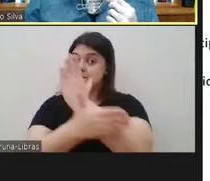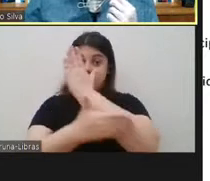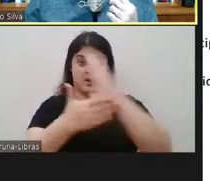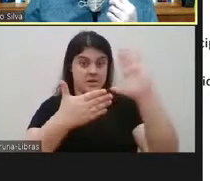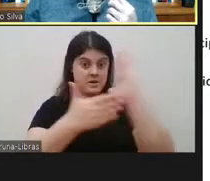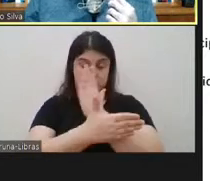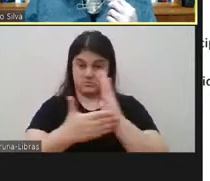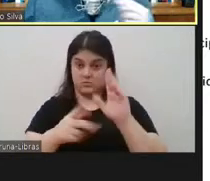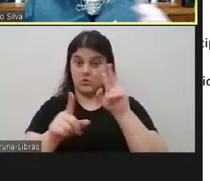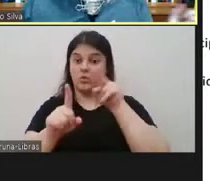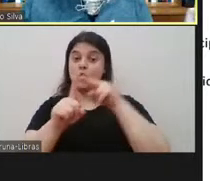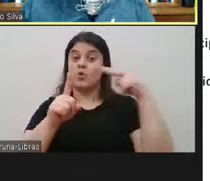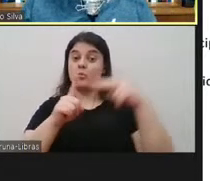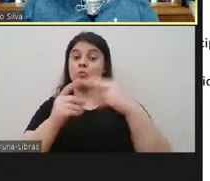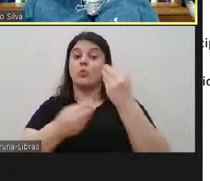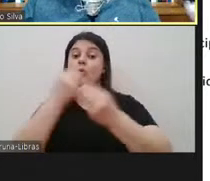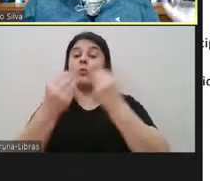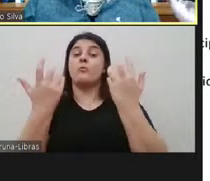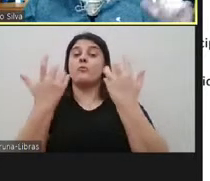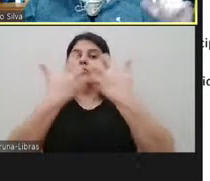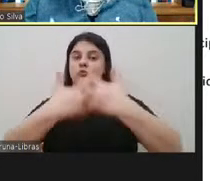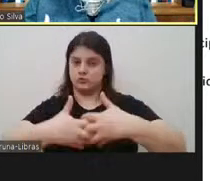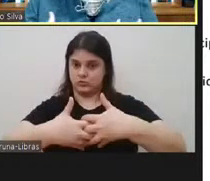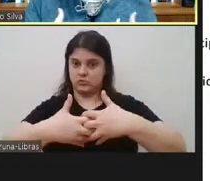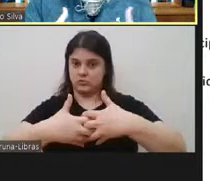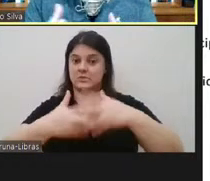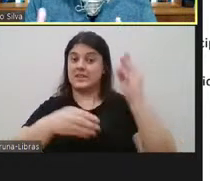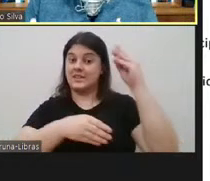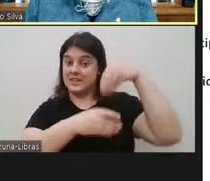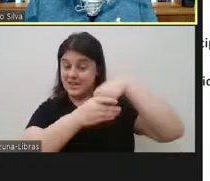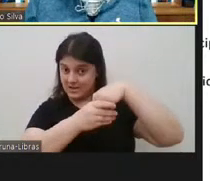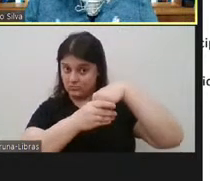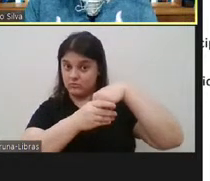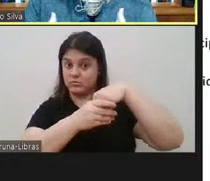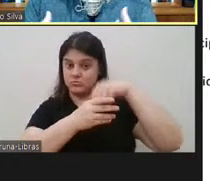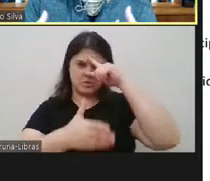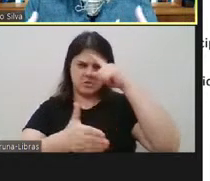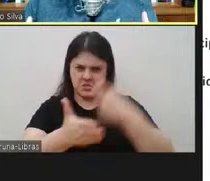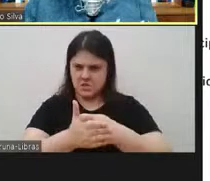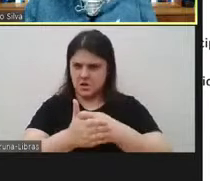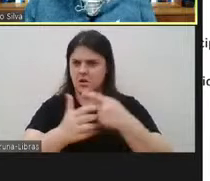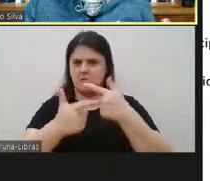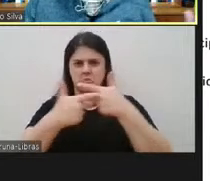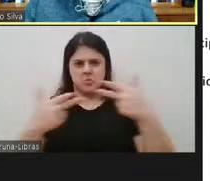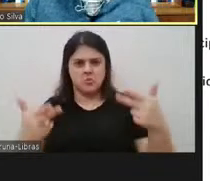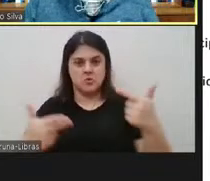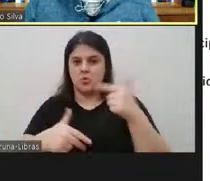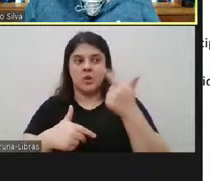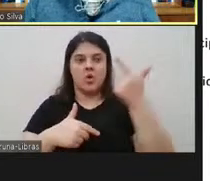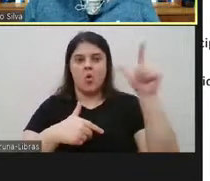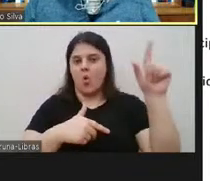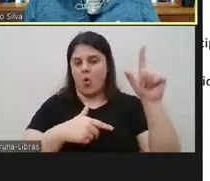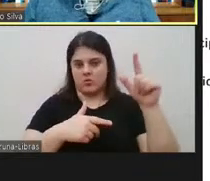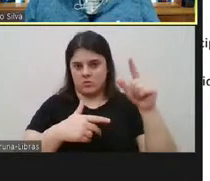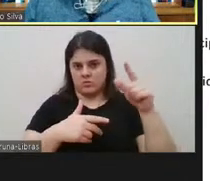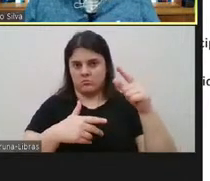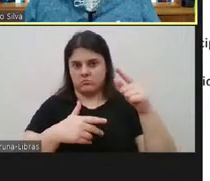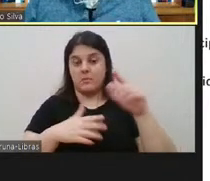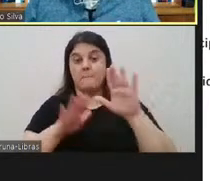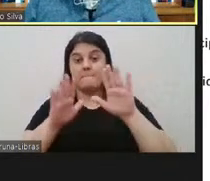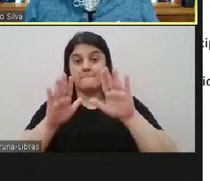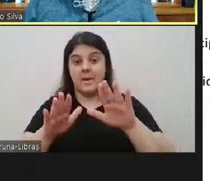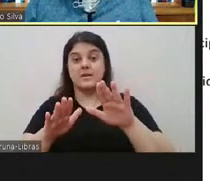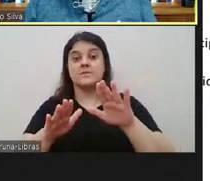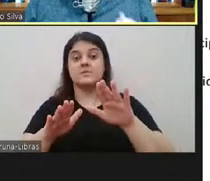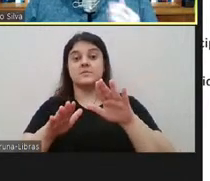do ponto de vista do seu funcionamento interno do ponto de vista das suas decisões e não tem ingerência de outro podemos Só que os